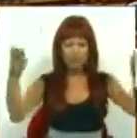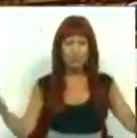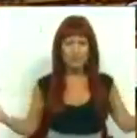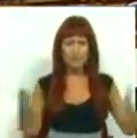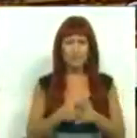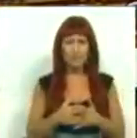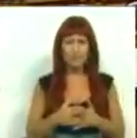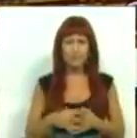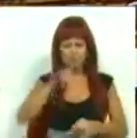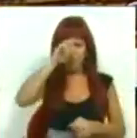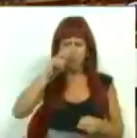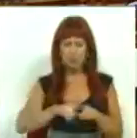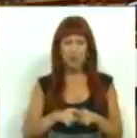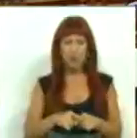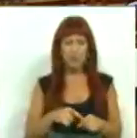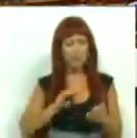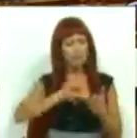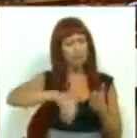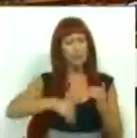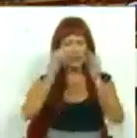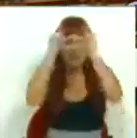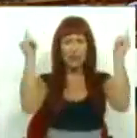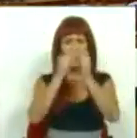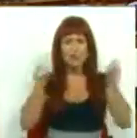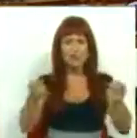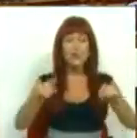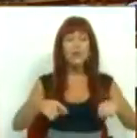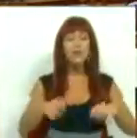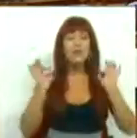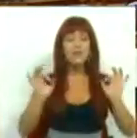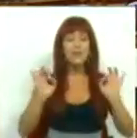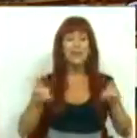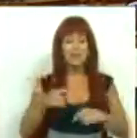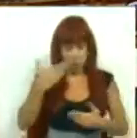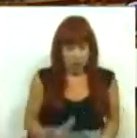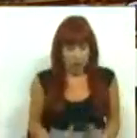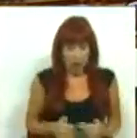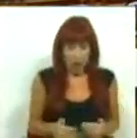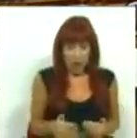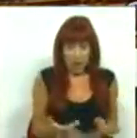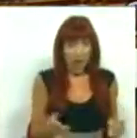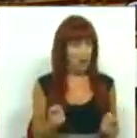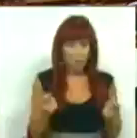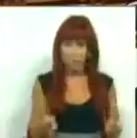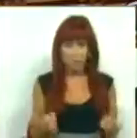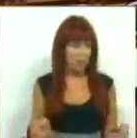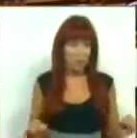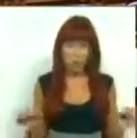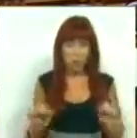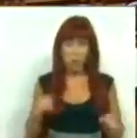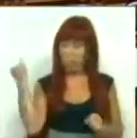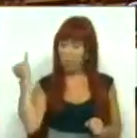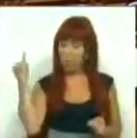democrático e o respeito pelas convenções internacionais, e tendo a certeza que nos dias de hoje poucas ou mesmo